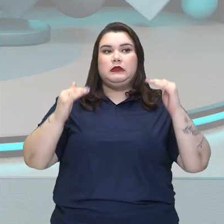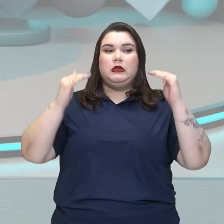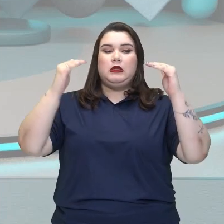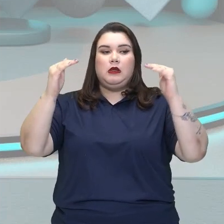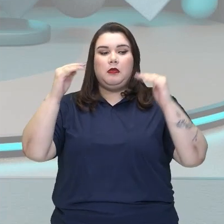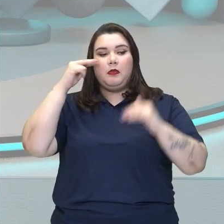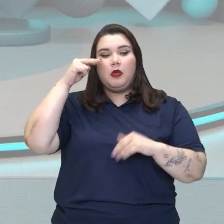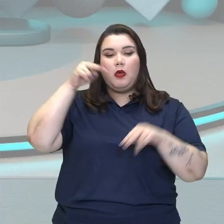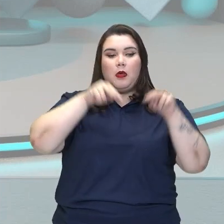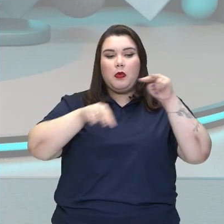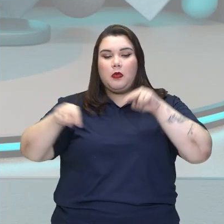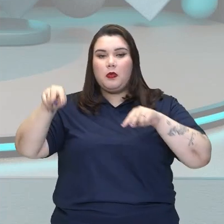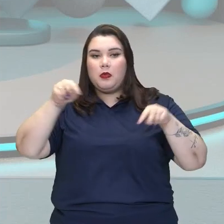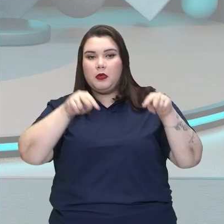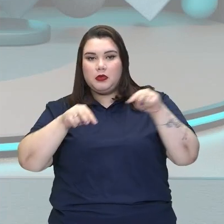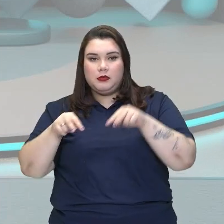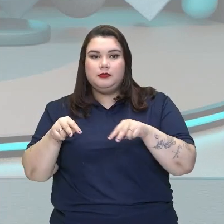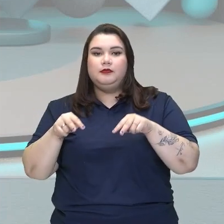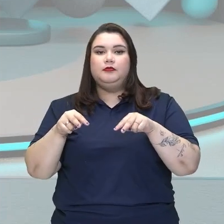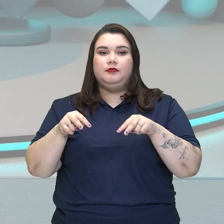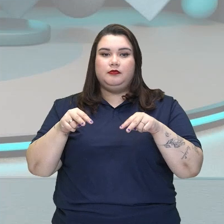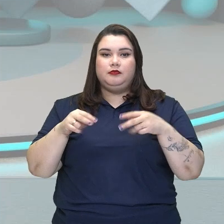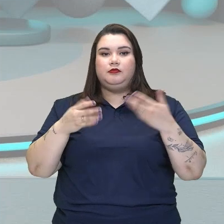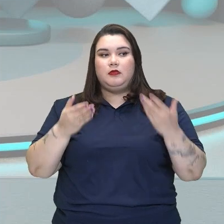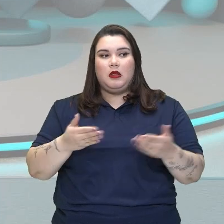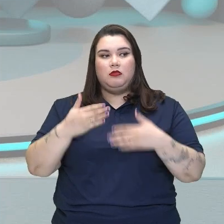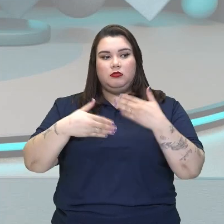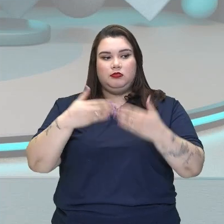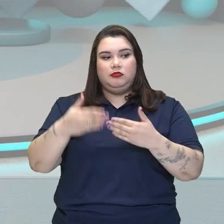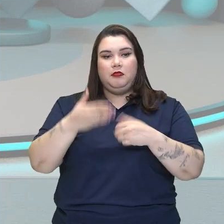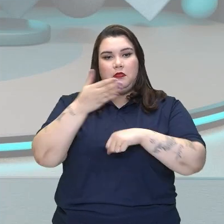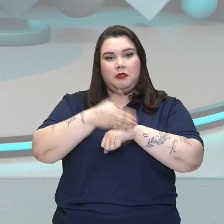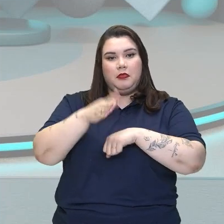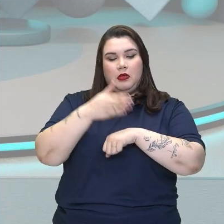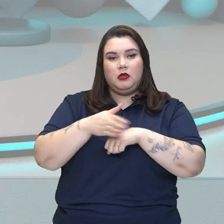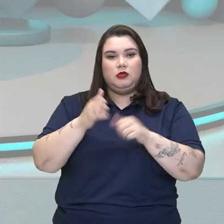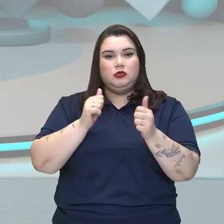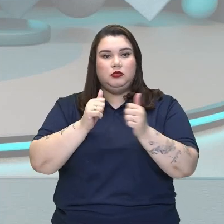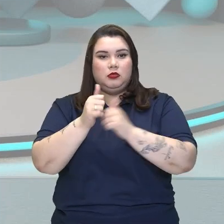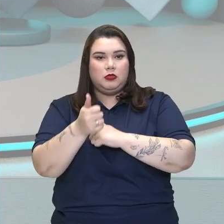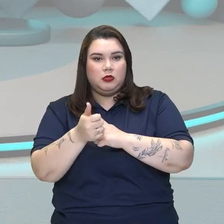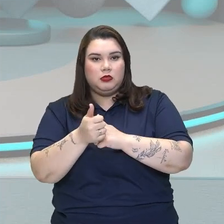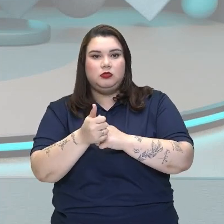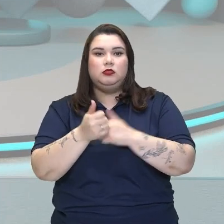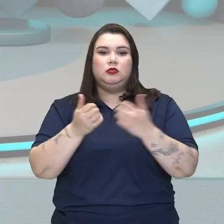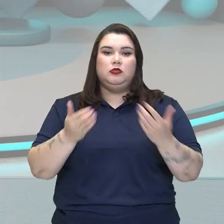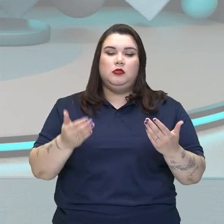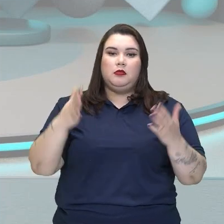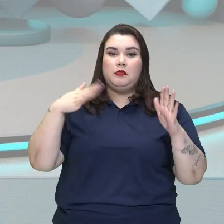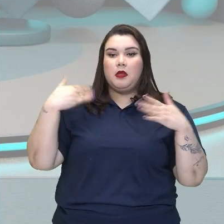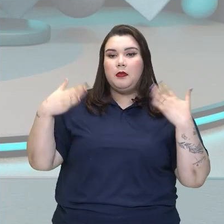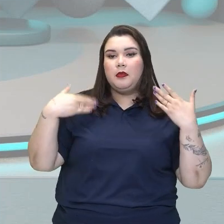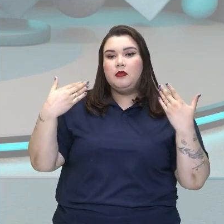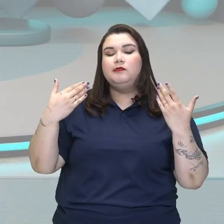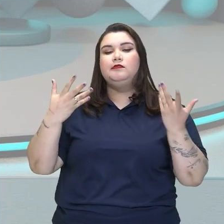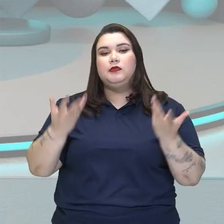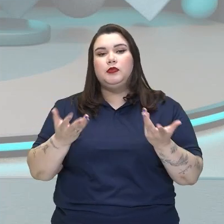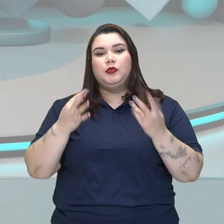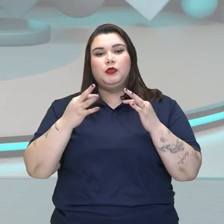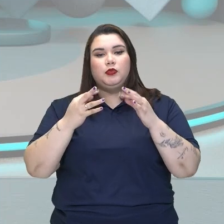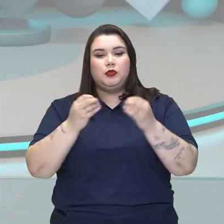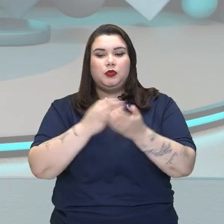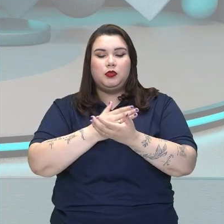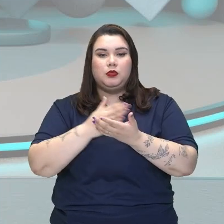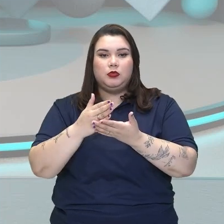eles fizeram virar uma prática depois, né? Esportiva, né? Ou só de lazer, mas tudo começou lá com essa